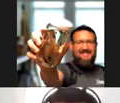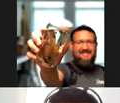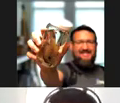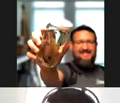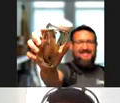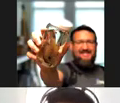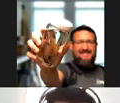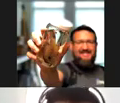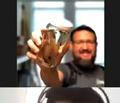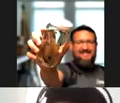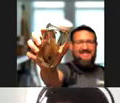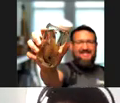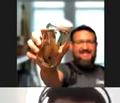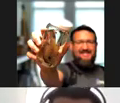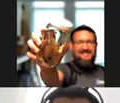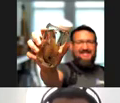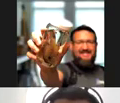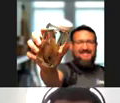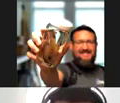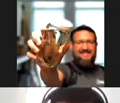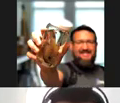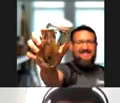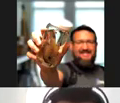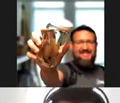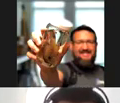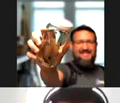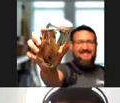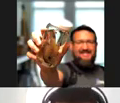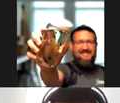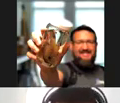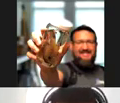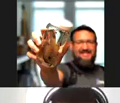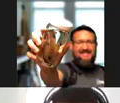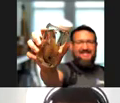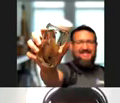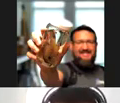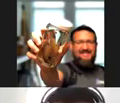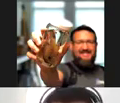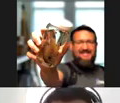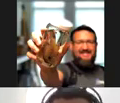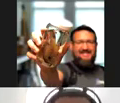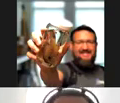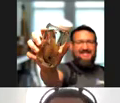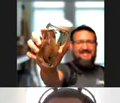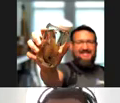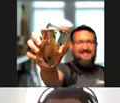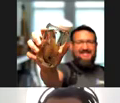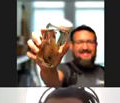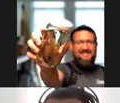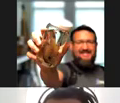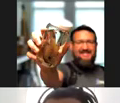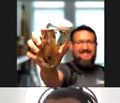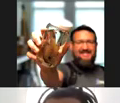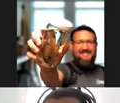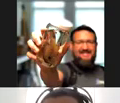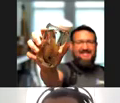Então, a partir de agora, eu vou entrar um pouco nessa questão histórica, que só para falar que não é exclusivo, tá, gente?